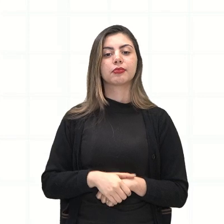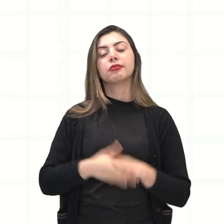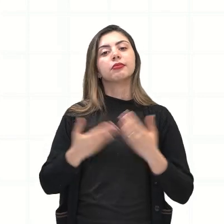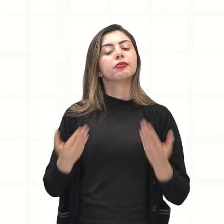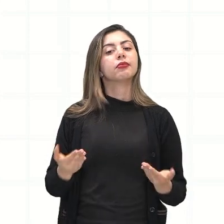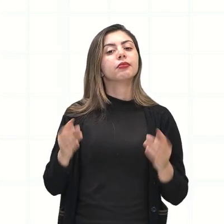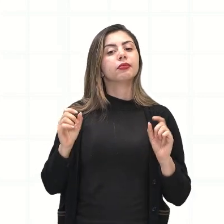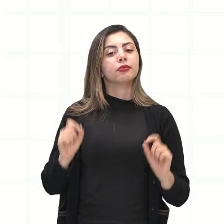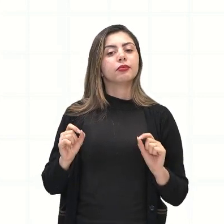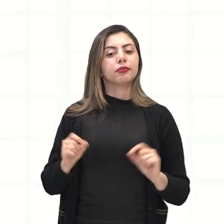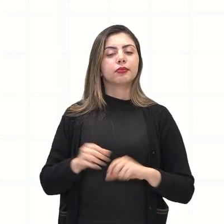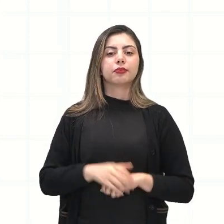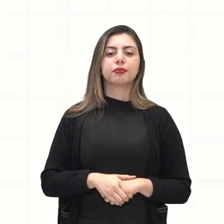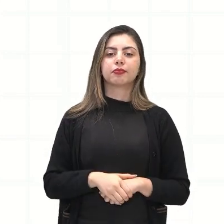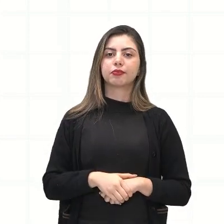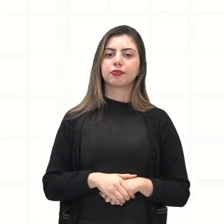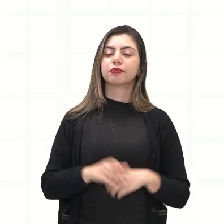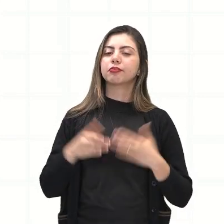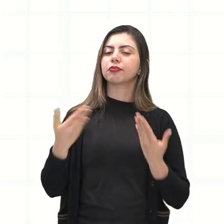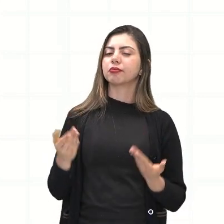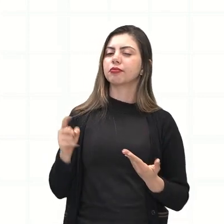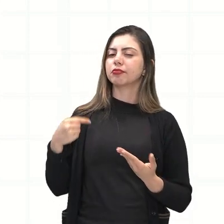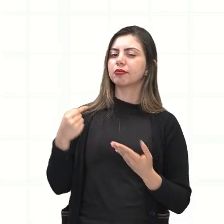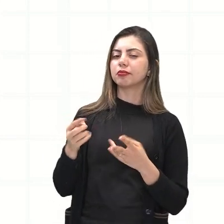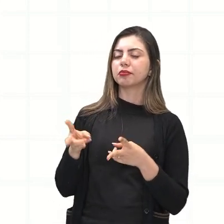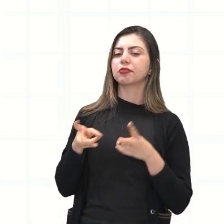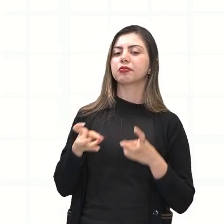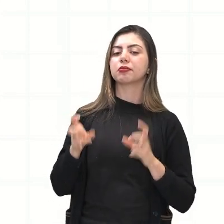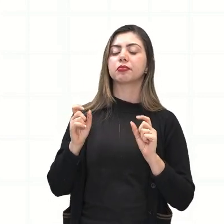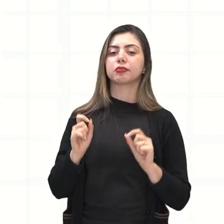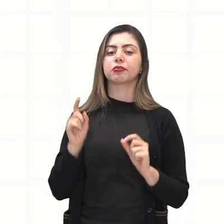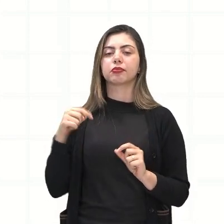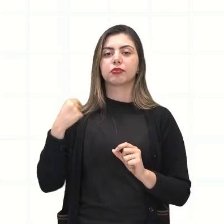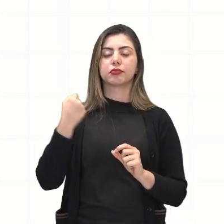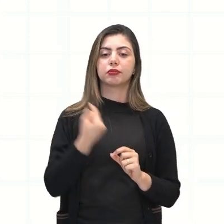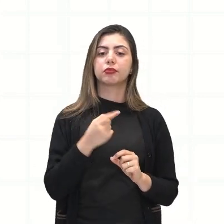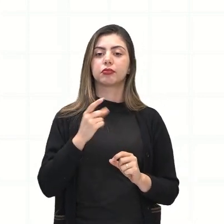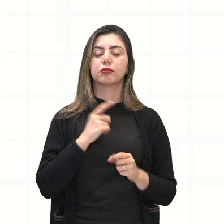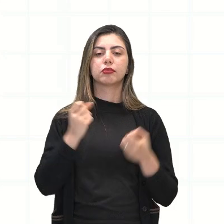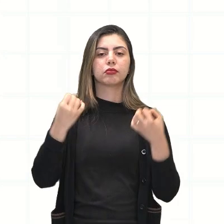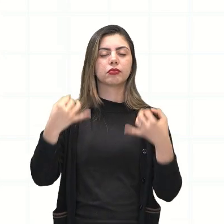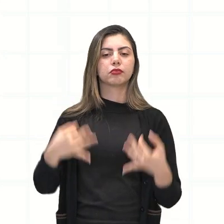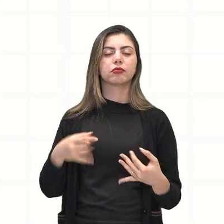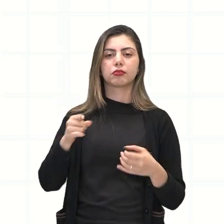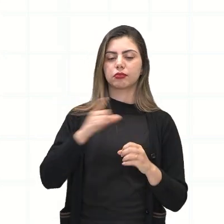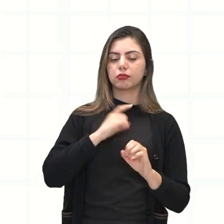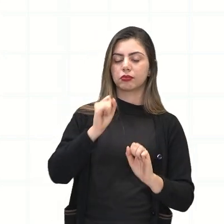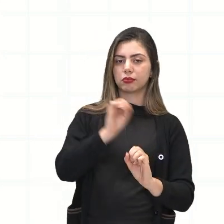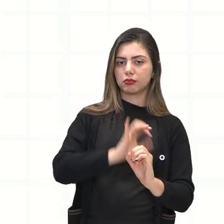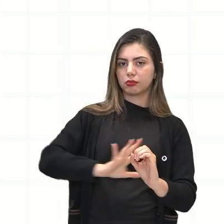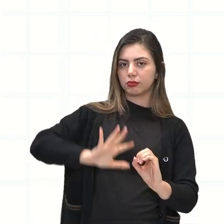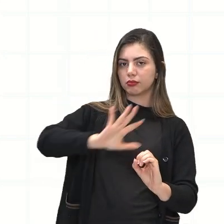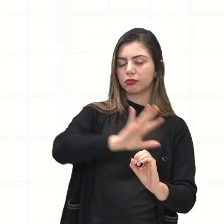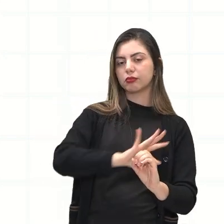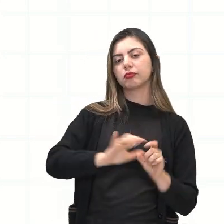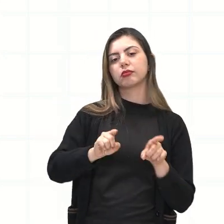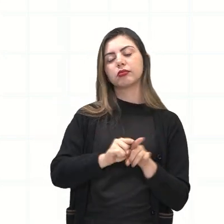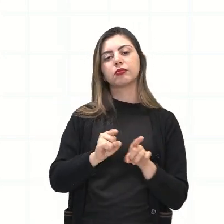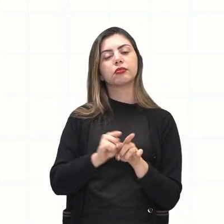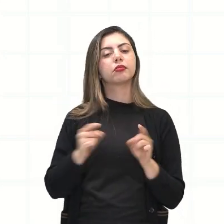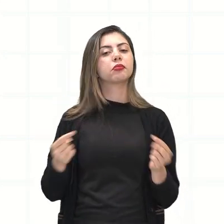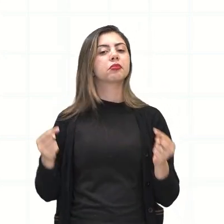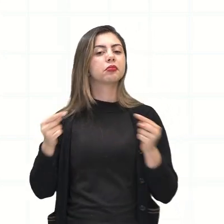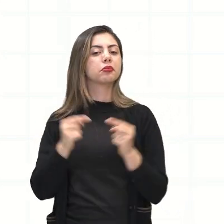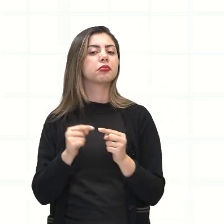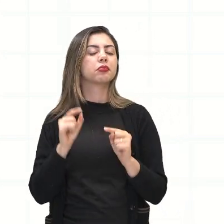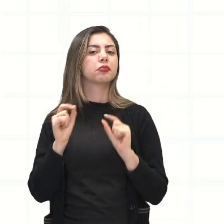Então, vamos conseguir perceber que quando falamos dessa sombra, vamos estar falando também de